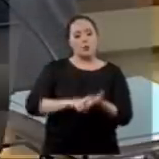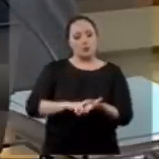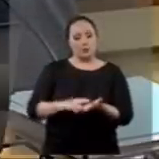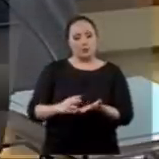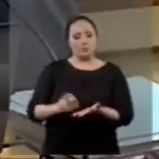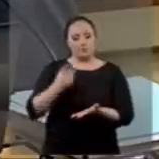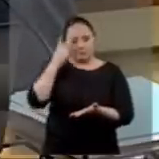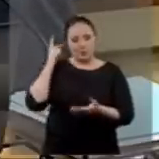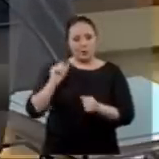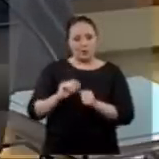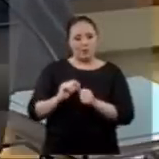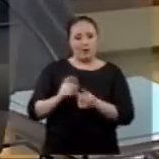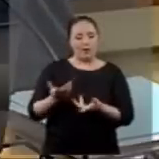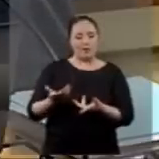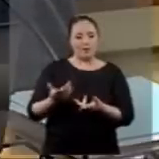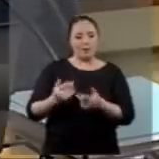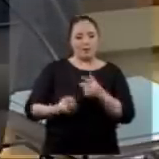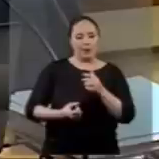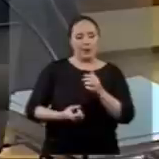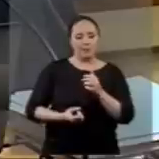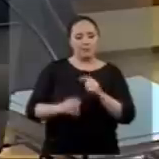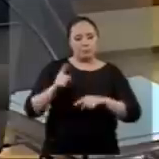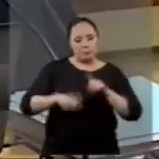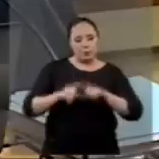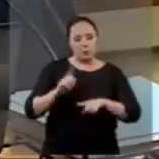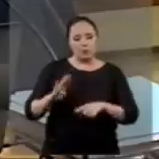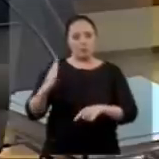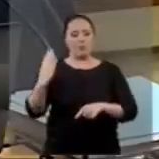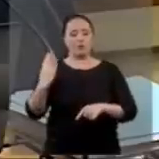dessa prática. Então, esse efeito suspensivo é